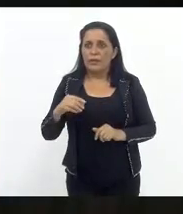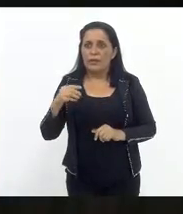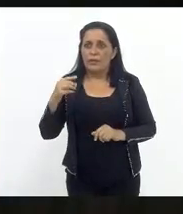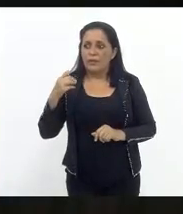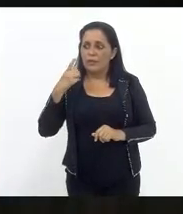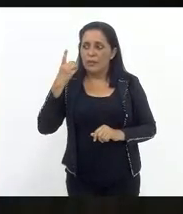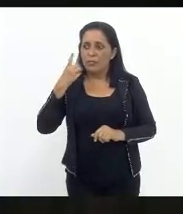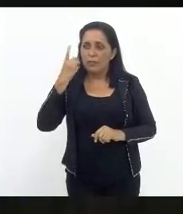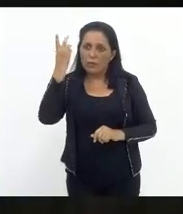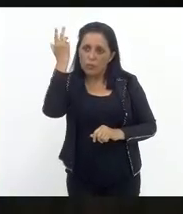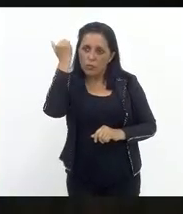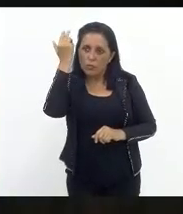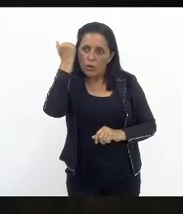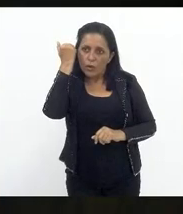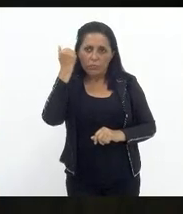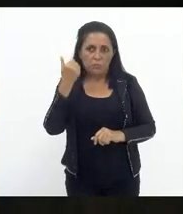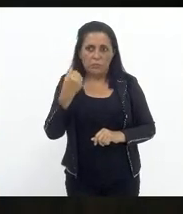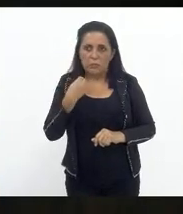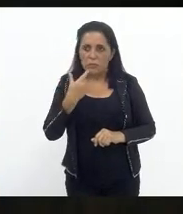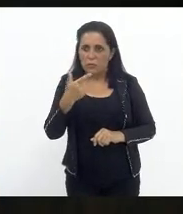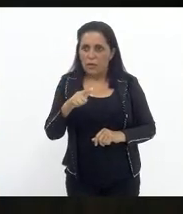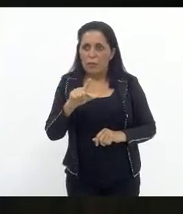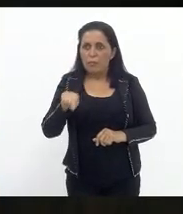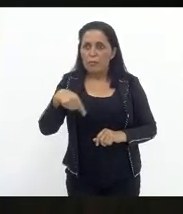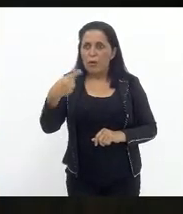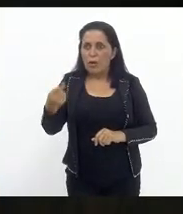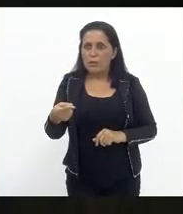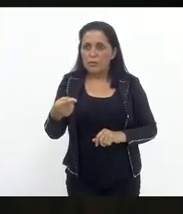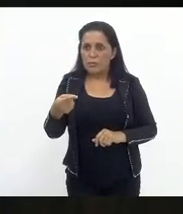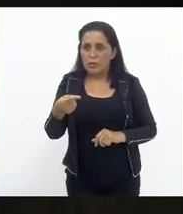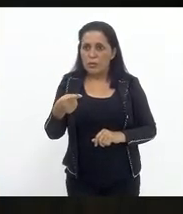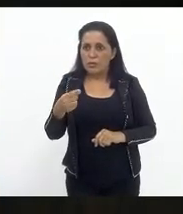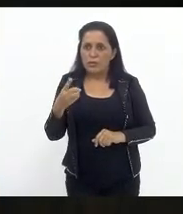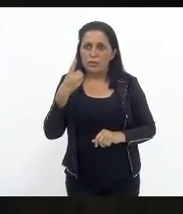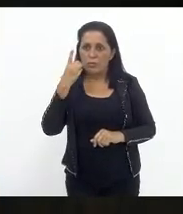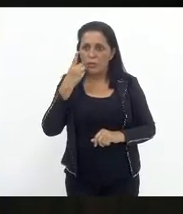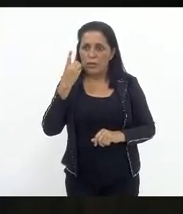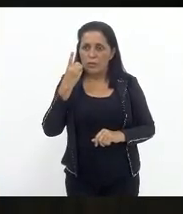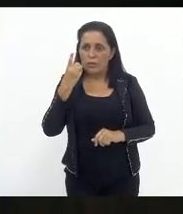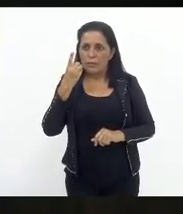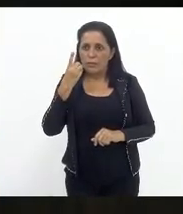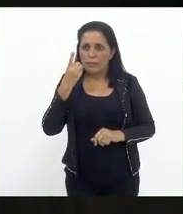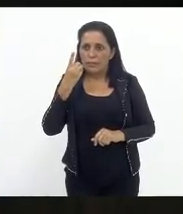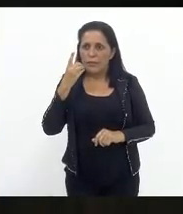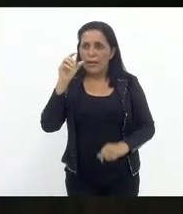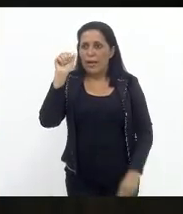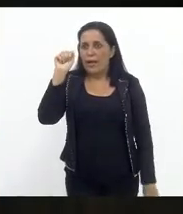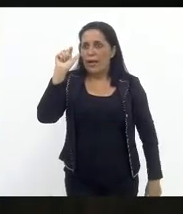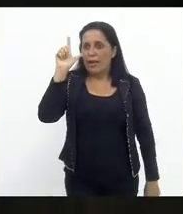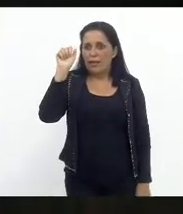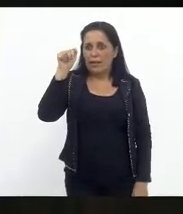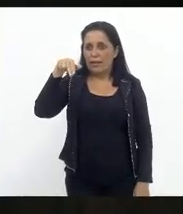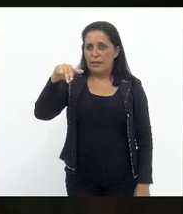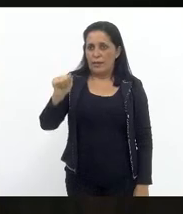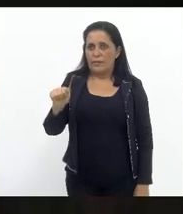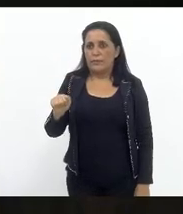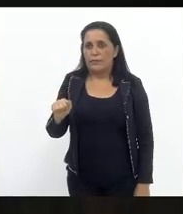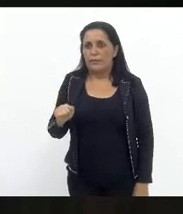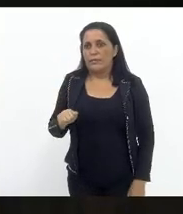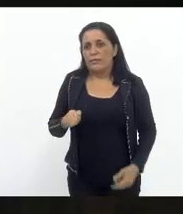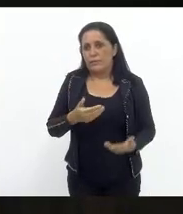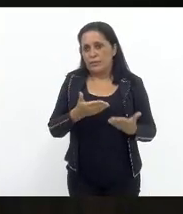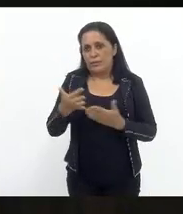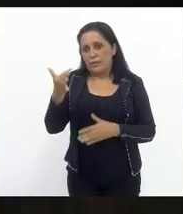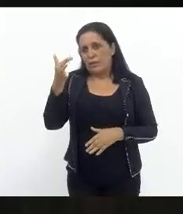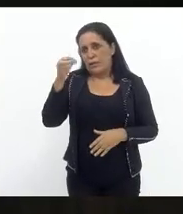Coelho, não se encontrando presente. Próximo orador inscrito é a nobre deputada Alana Passos. Vossa Excelência dispõe